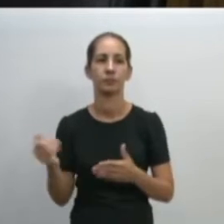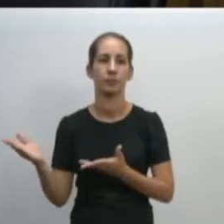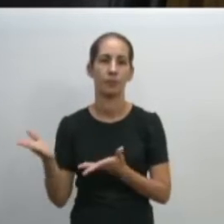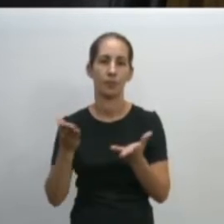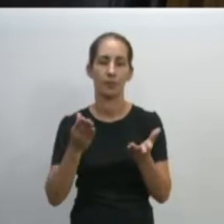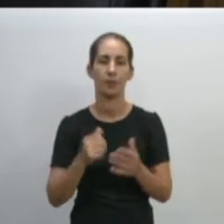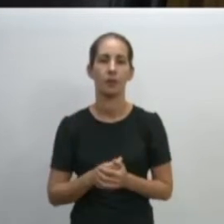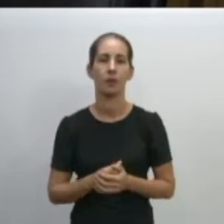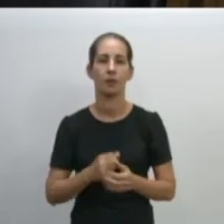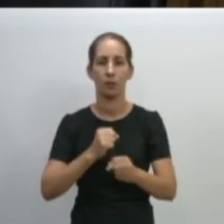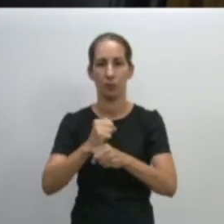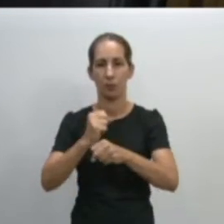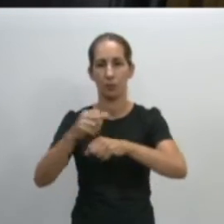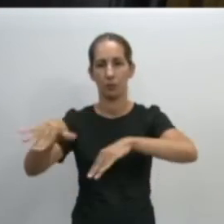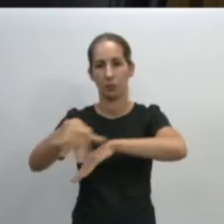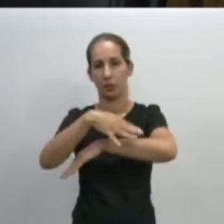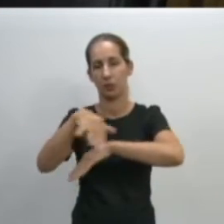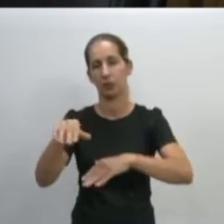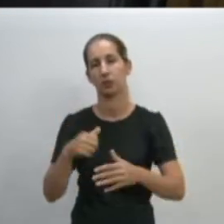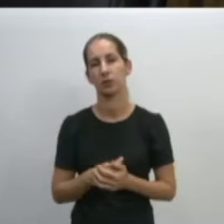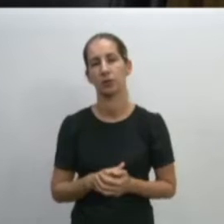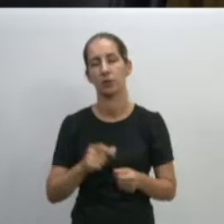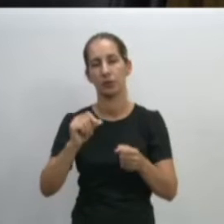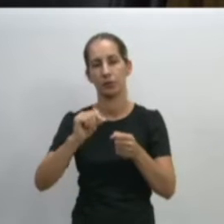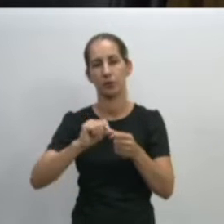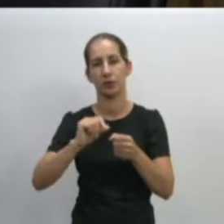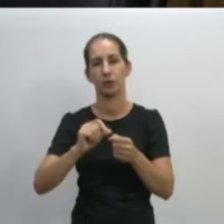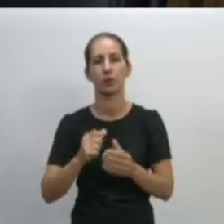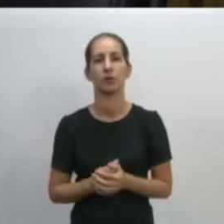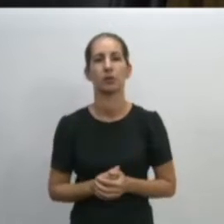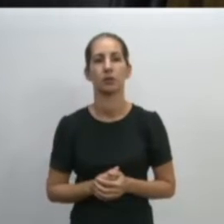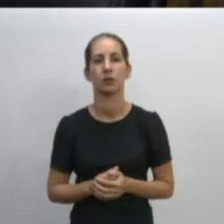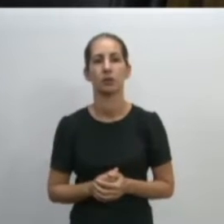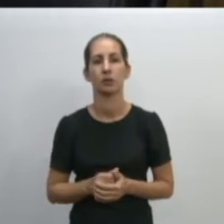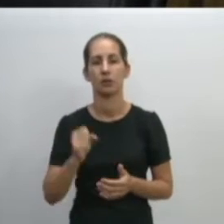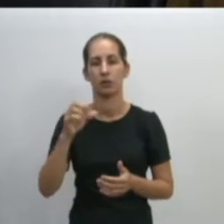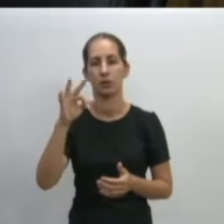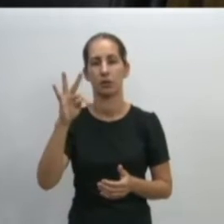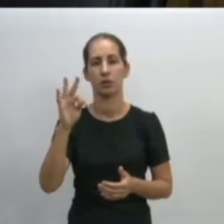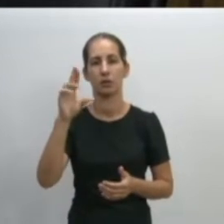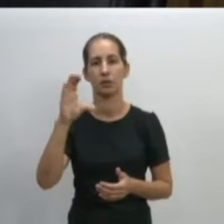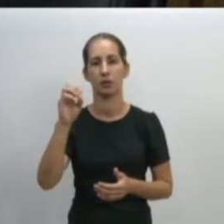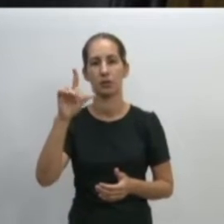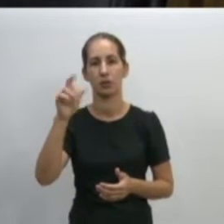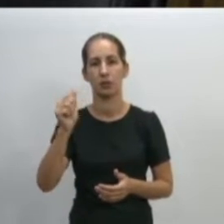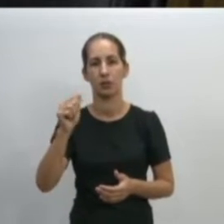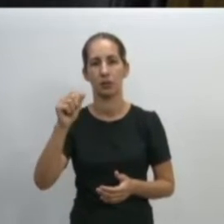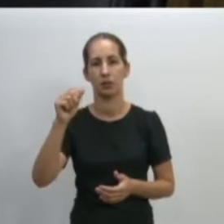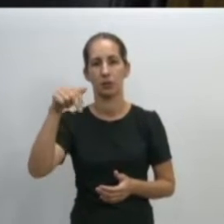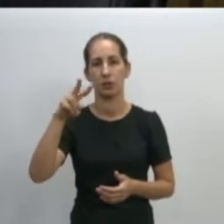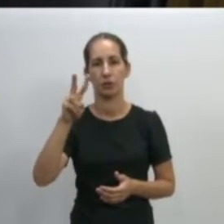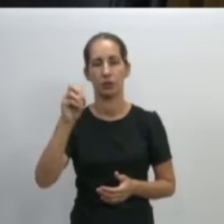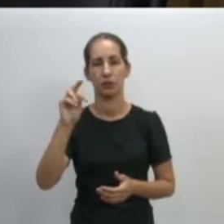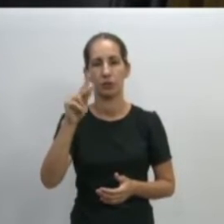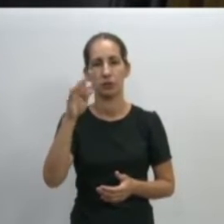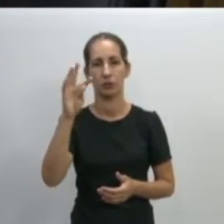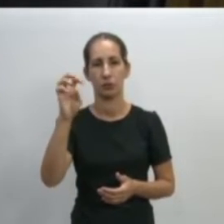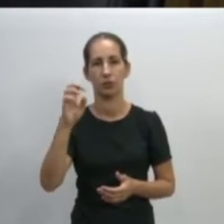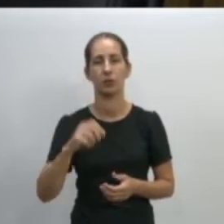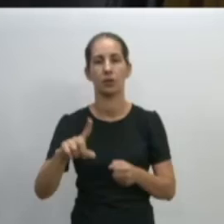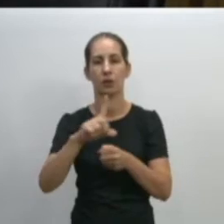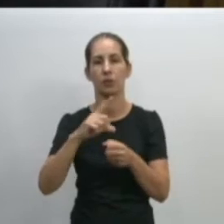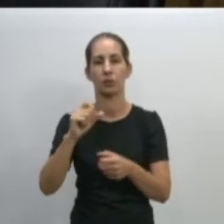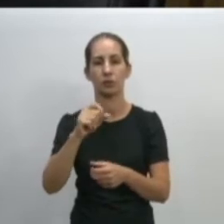posicionamento acerca das obras de pavimentação e drenagem feitas nos loteamentos Santa Cecília e Novo Horizonte, bairro Lagoa Azul, Zona Norte